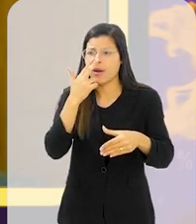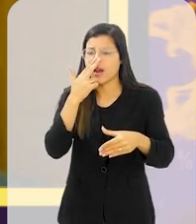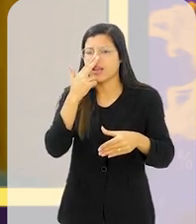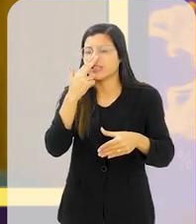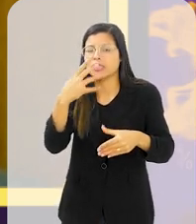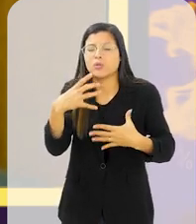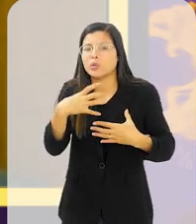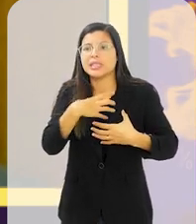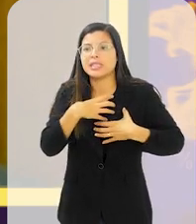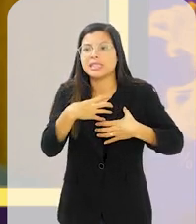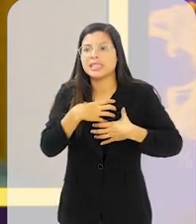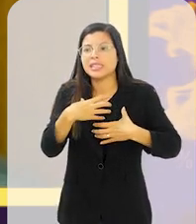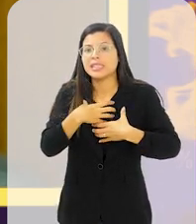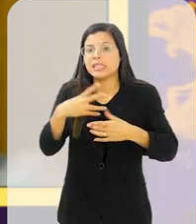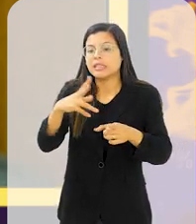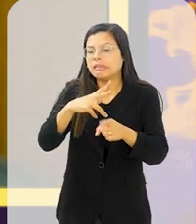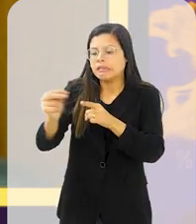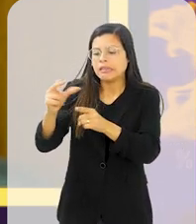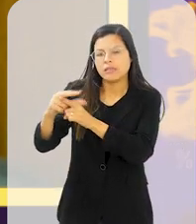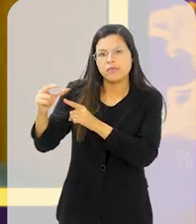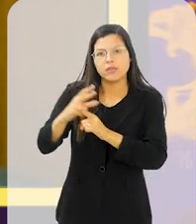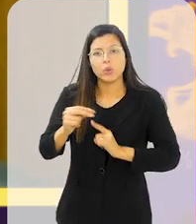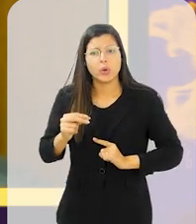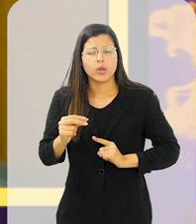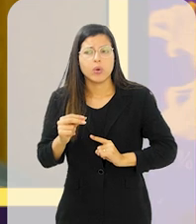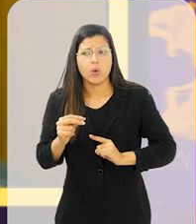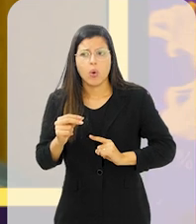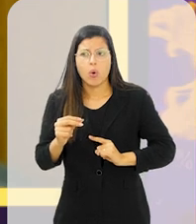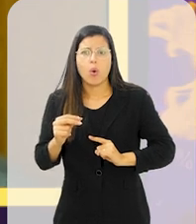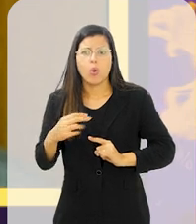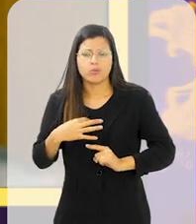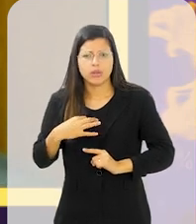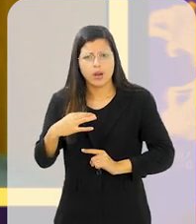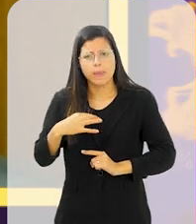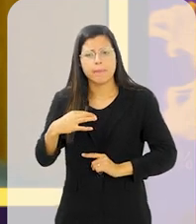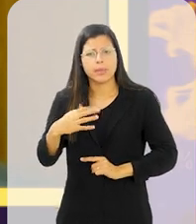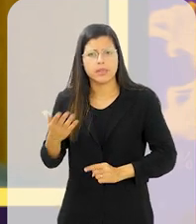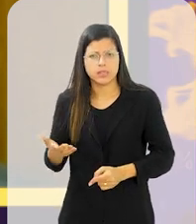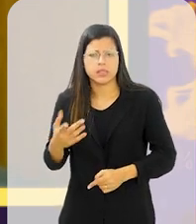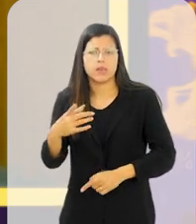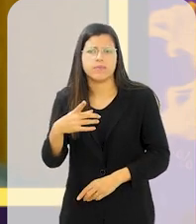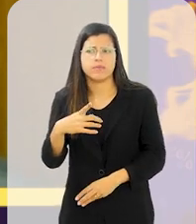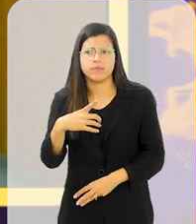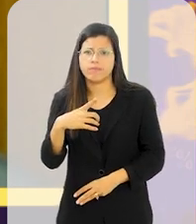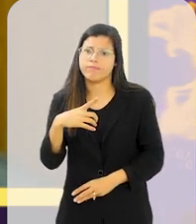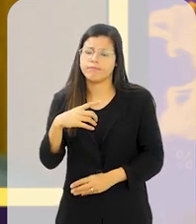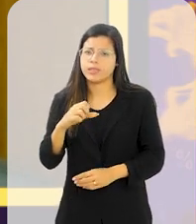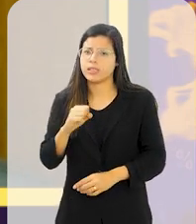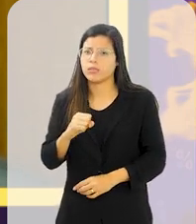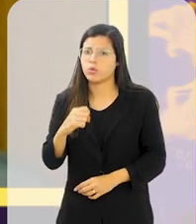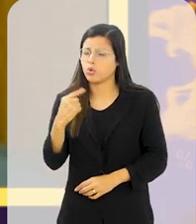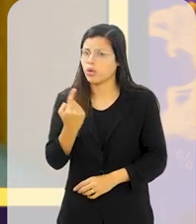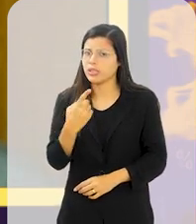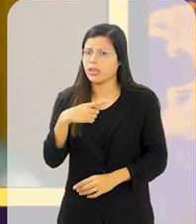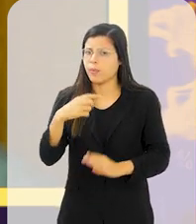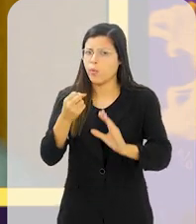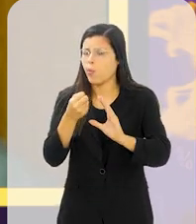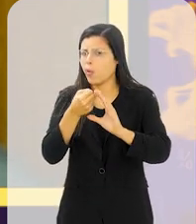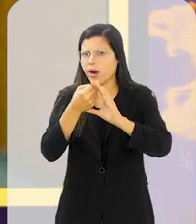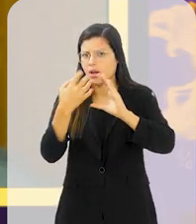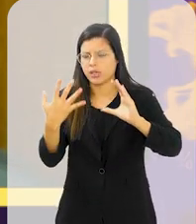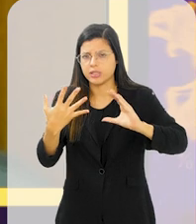vitoriosos com a camisa do Brasil, né? A gente ganhou conquistas importantes com a camisa do Brasil. Isso tem um peso, né? Querendo ou não, nós temos